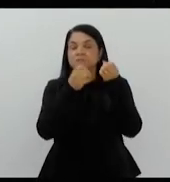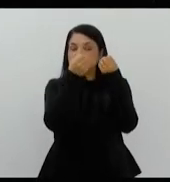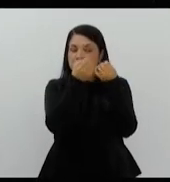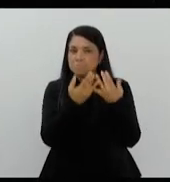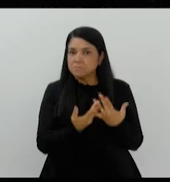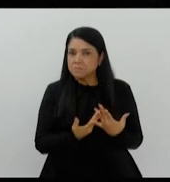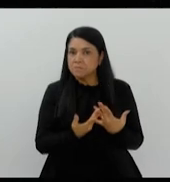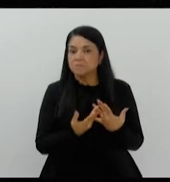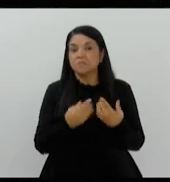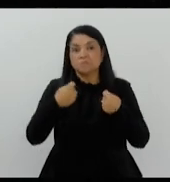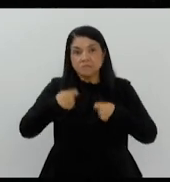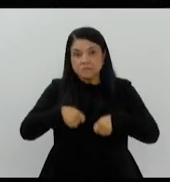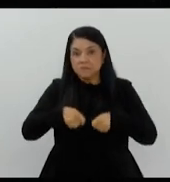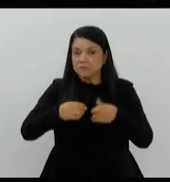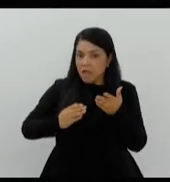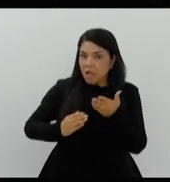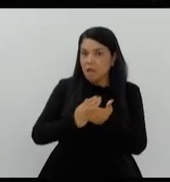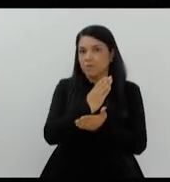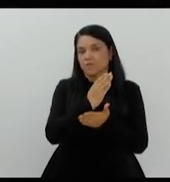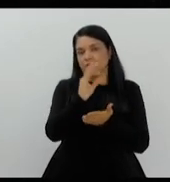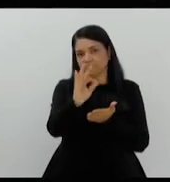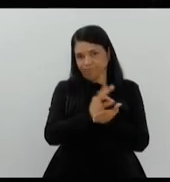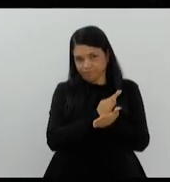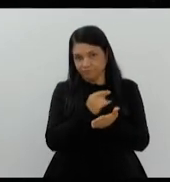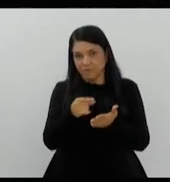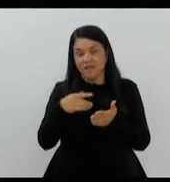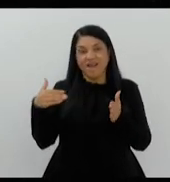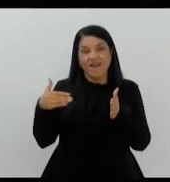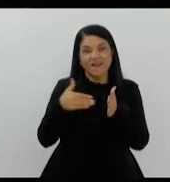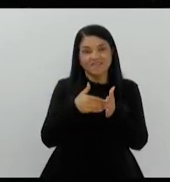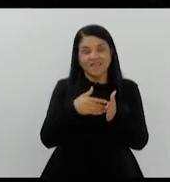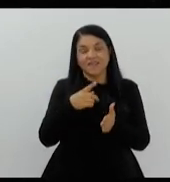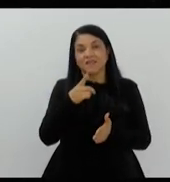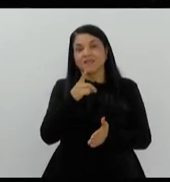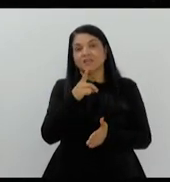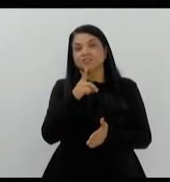ele precisa ser aprovado até